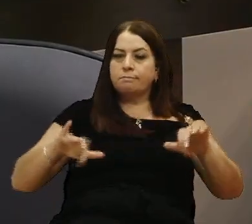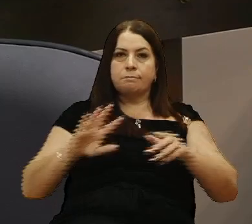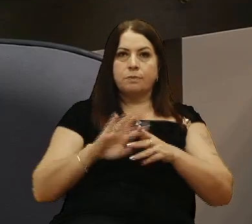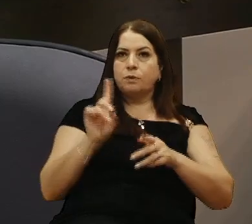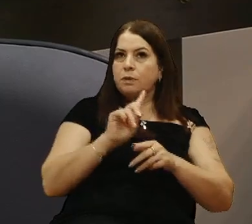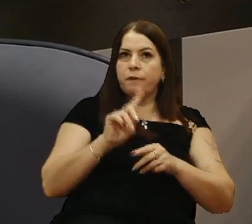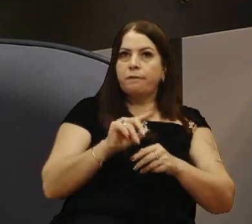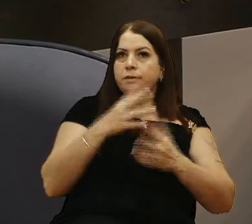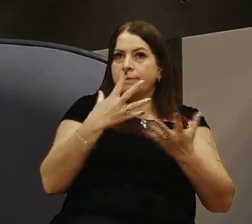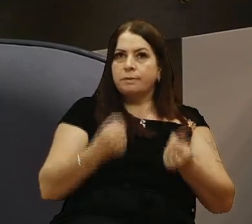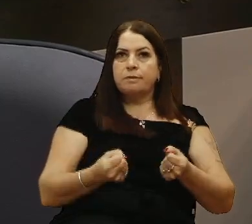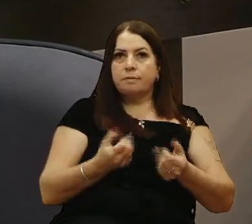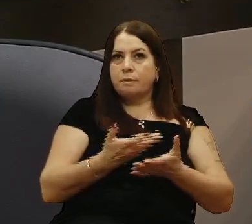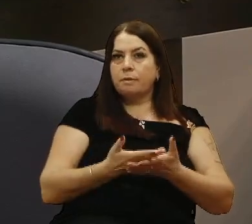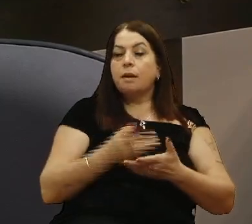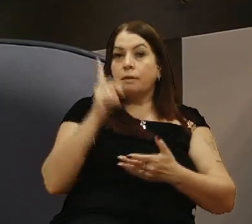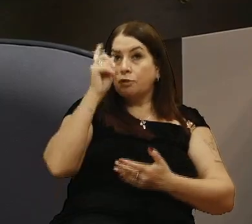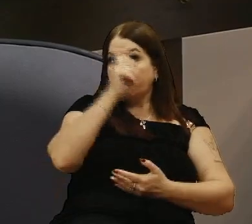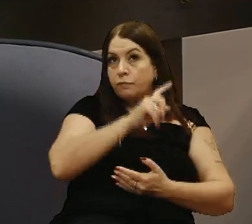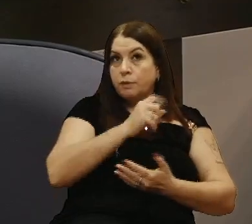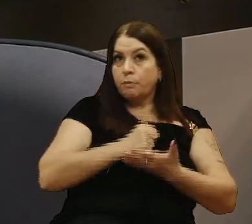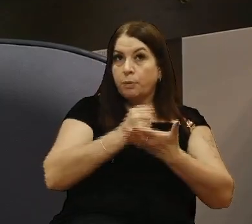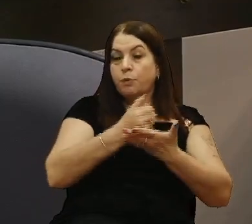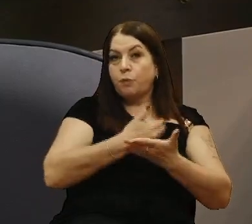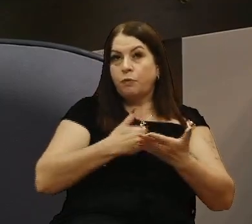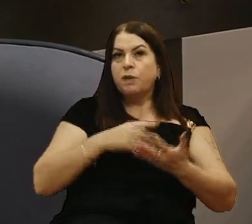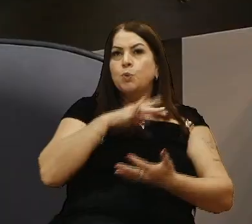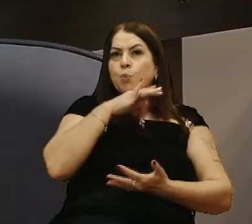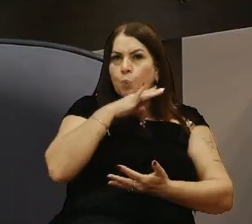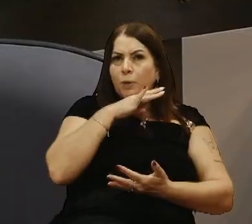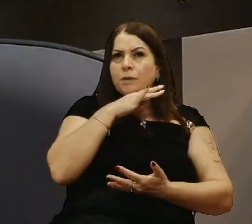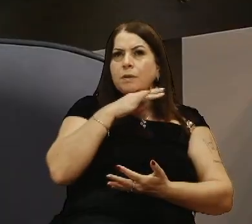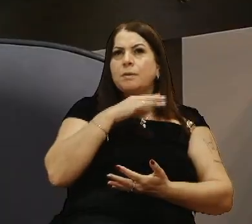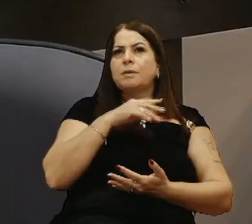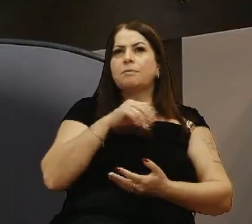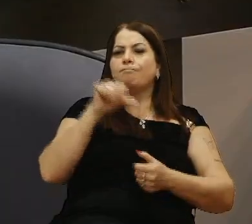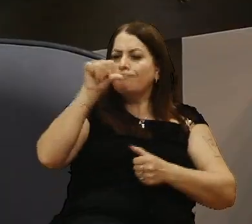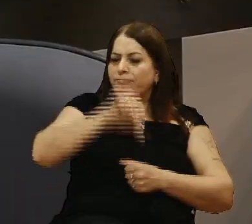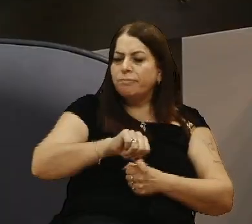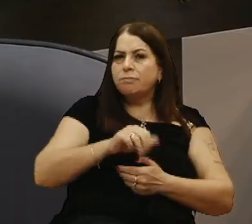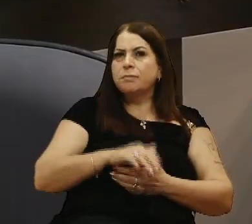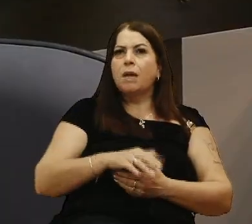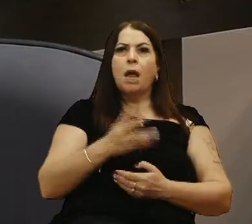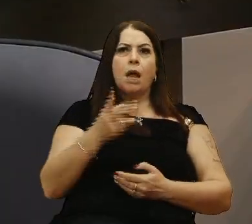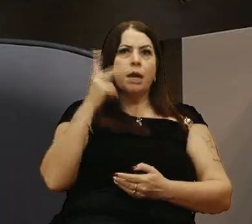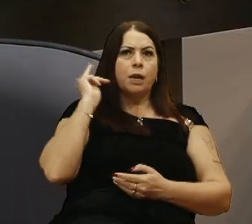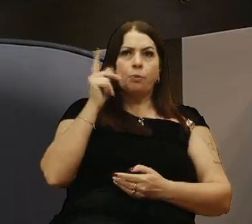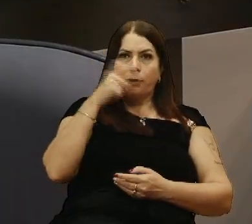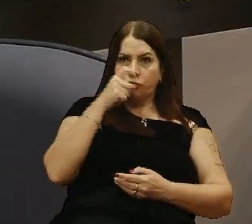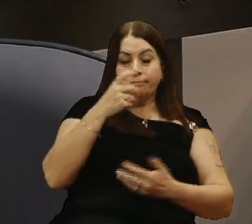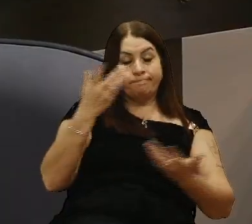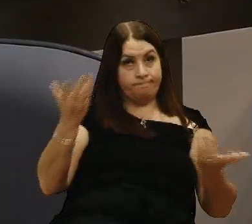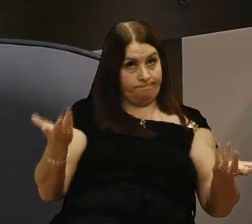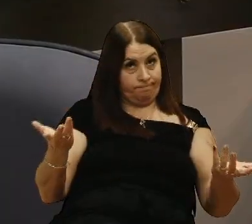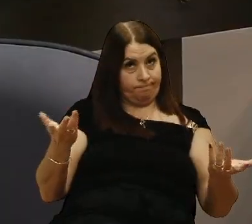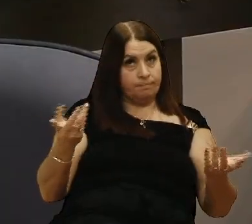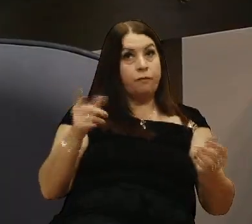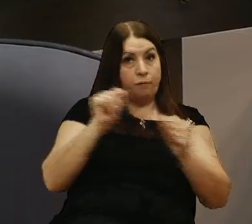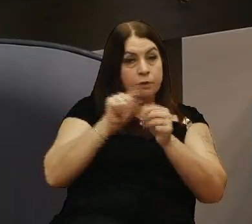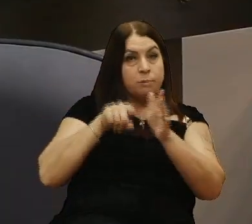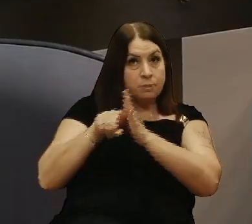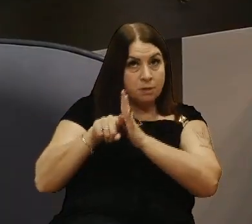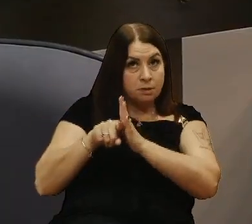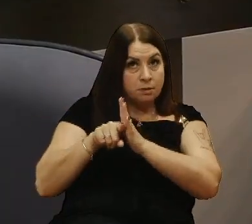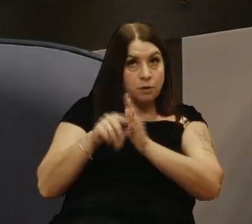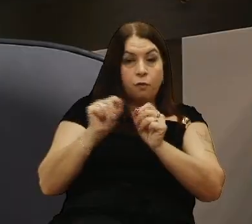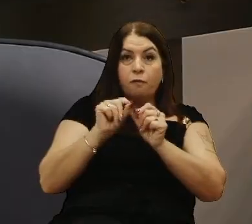vai se dobrar e é bem difícil apoiar um governo tão ruim, tão péssimo, né? Iago, tu está mentindo. Pois é, lança uma pesquisa aí